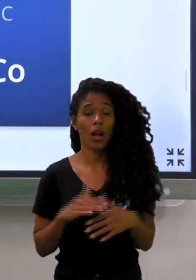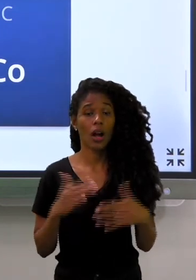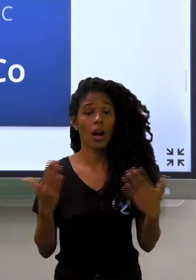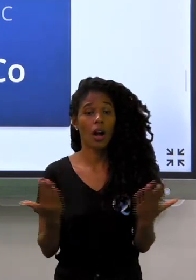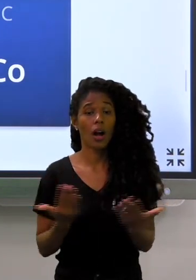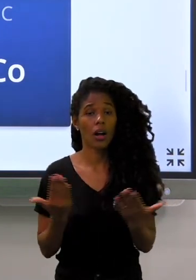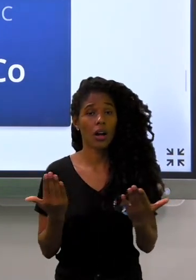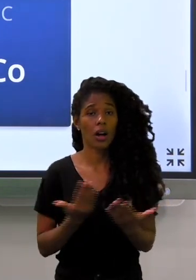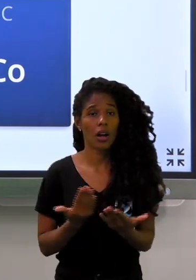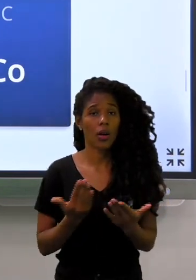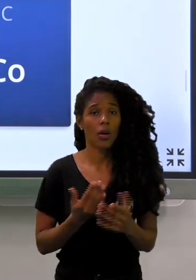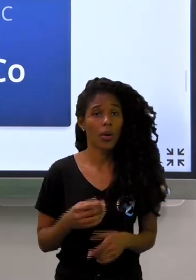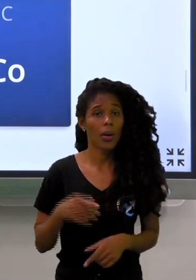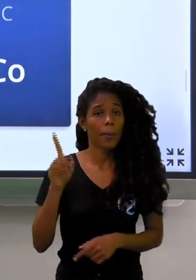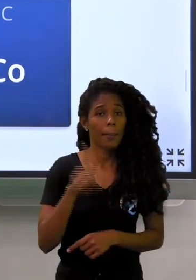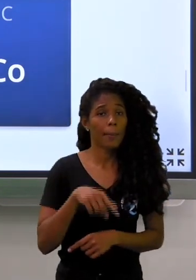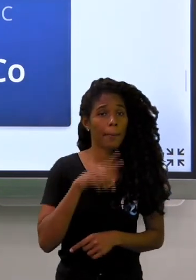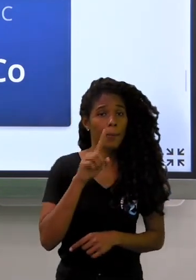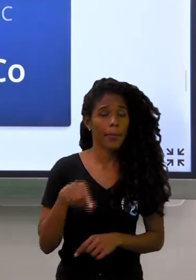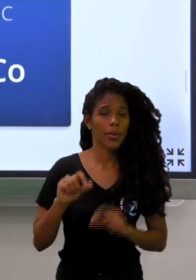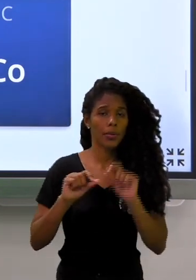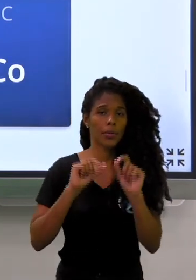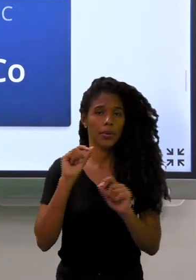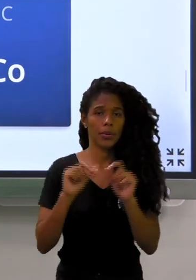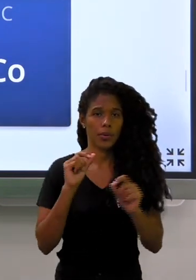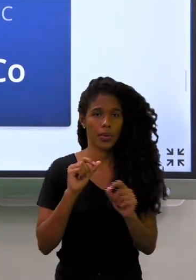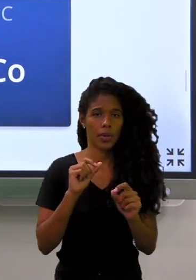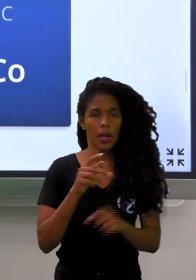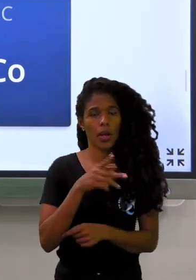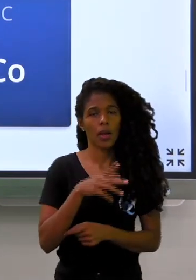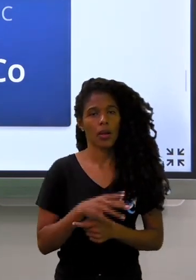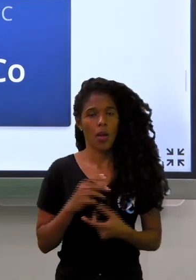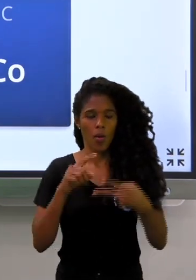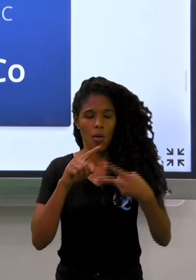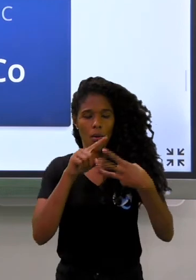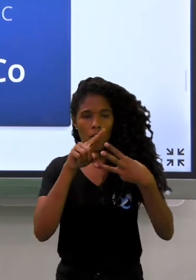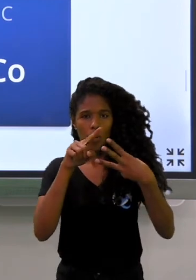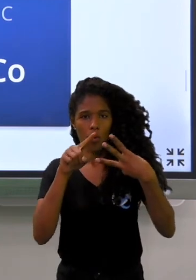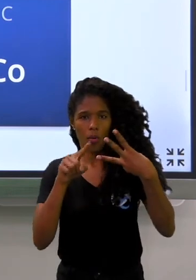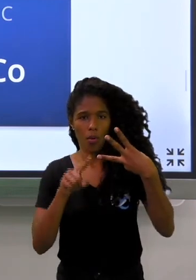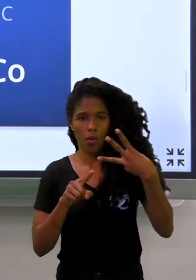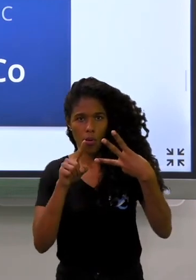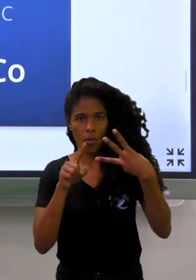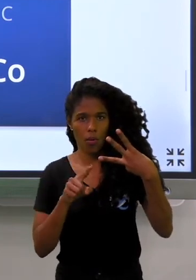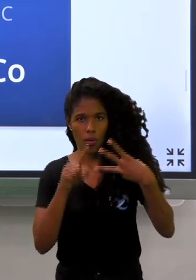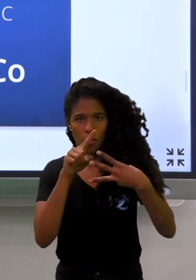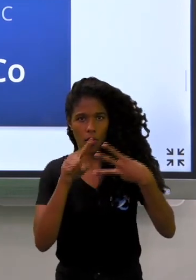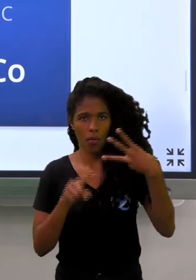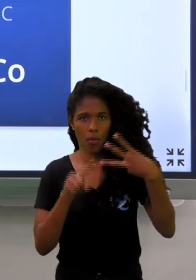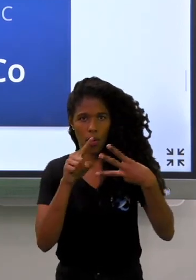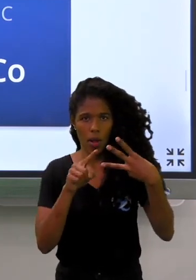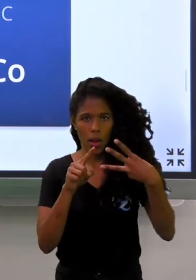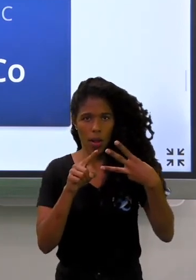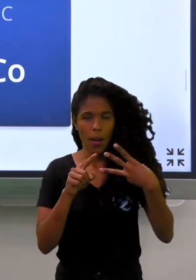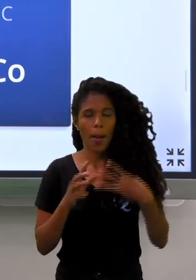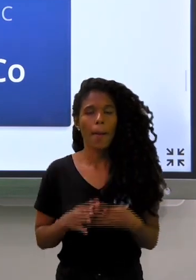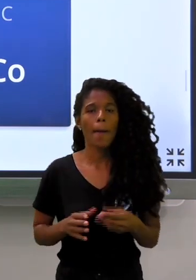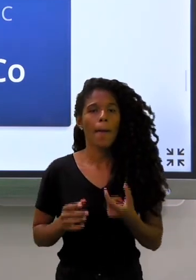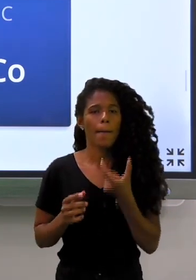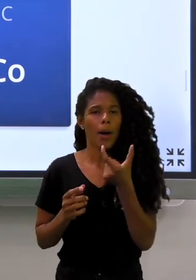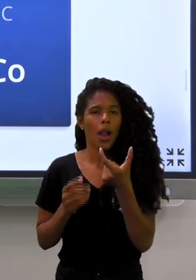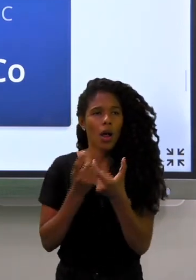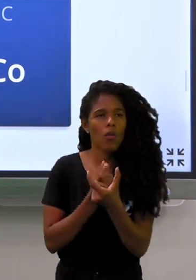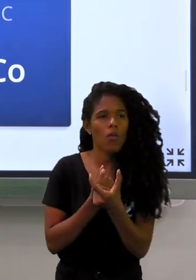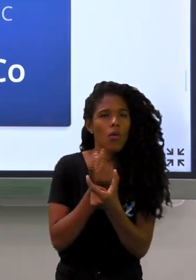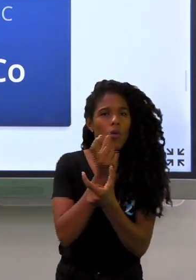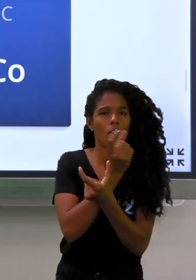o prefixo abaixo que não é seguido de hífen. Prefixo é aquela parte da palavra que vem